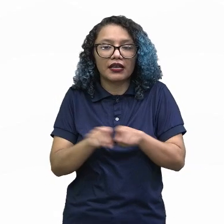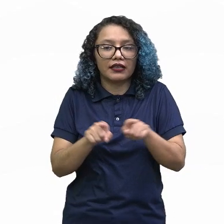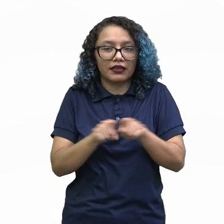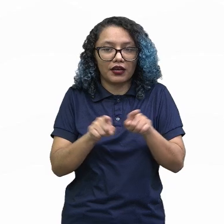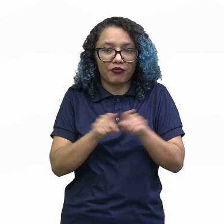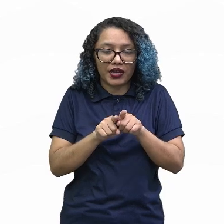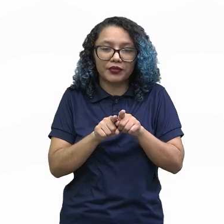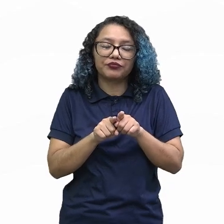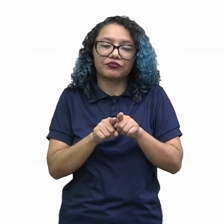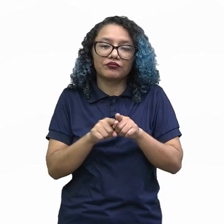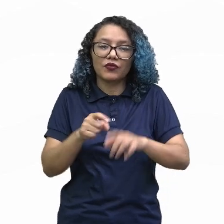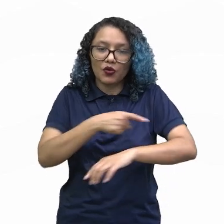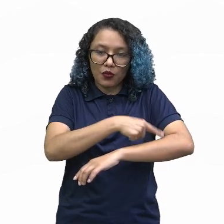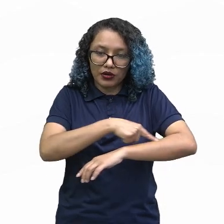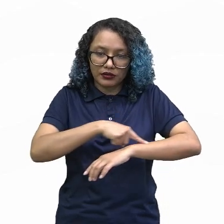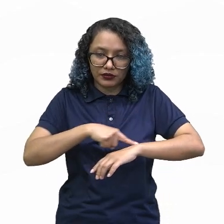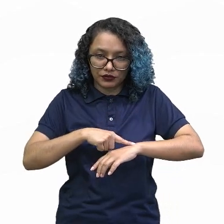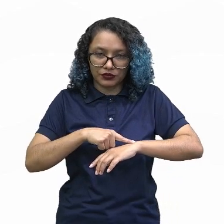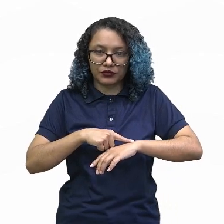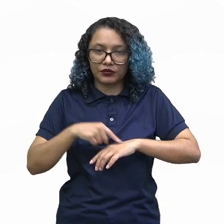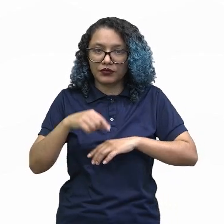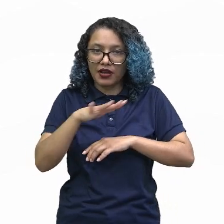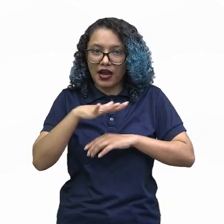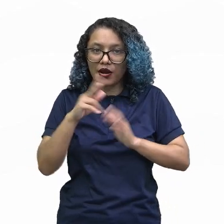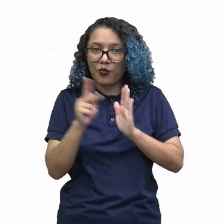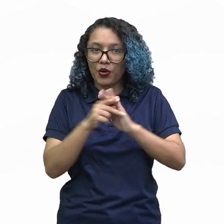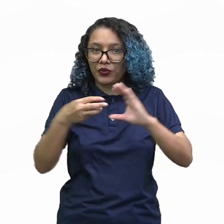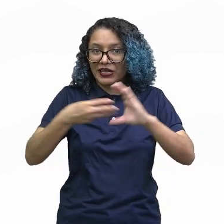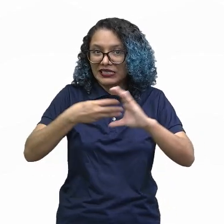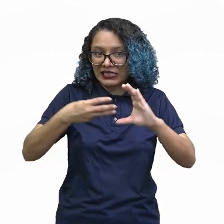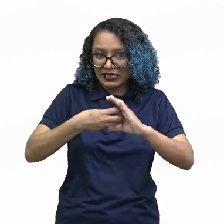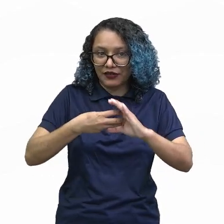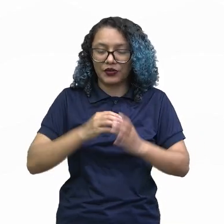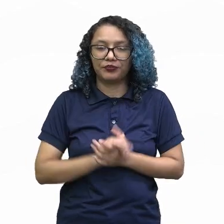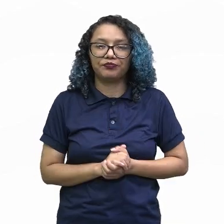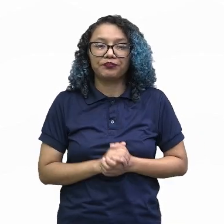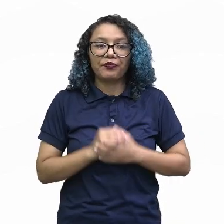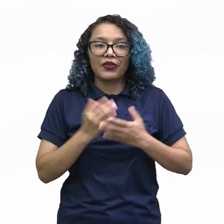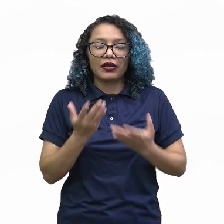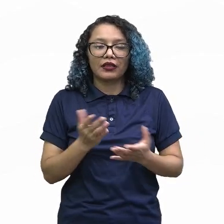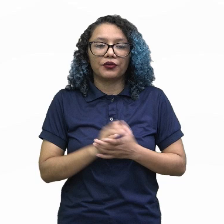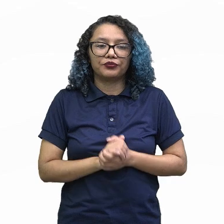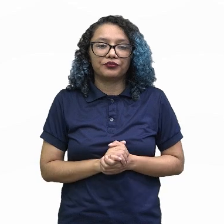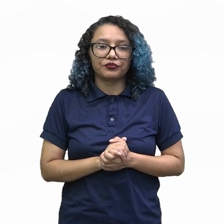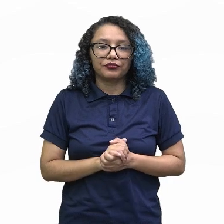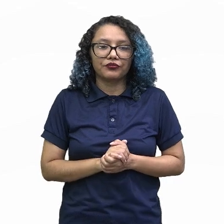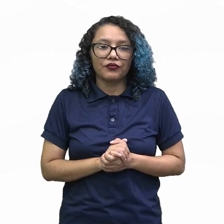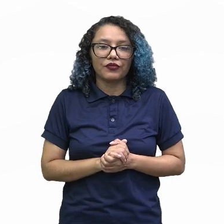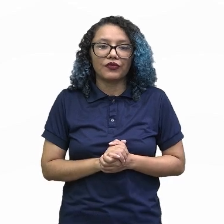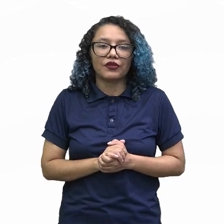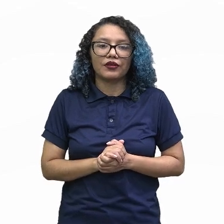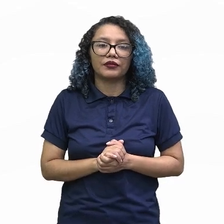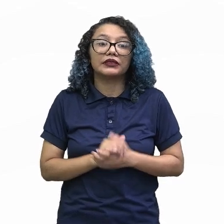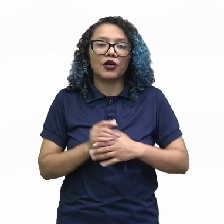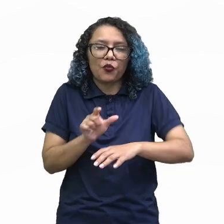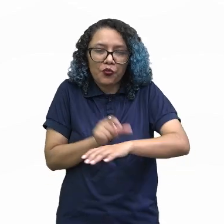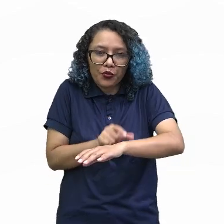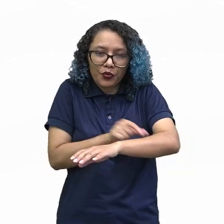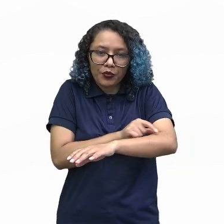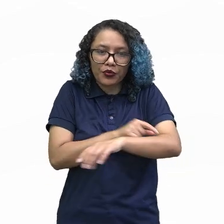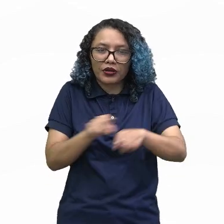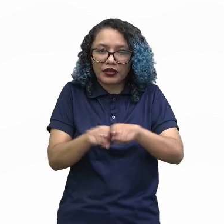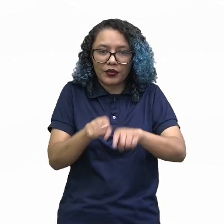parte ali da célula nervosa. E aí, vamos observar que com a mielina e os axiônios lesionados